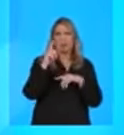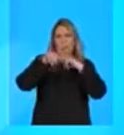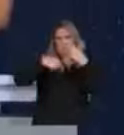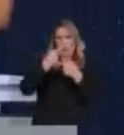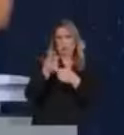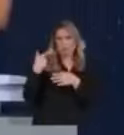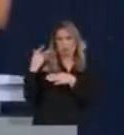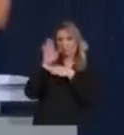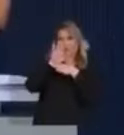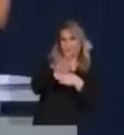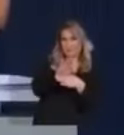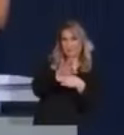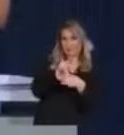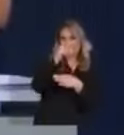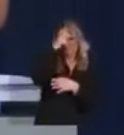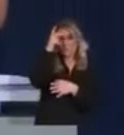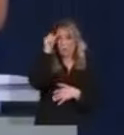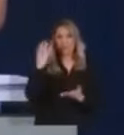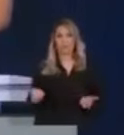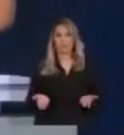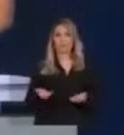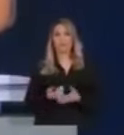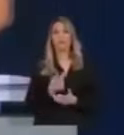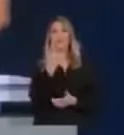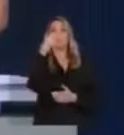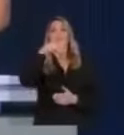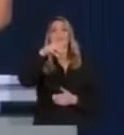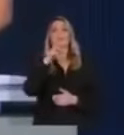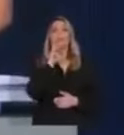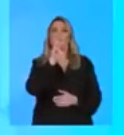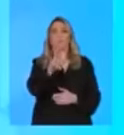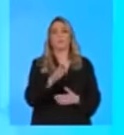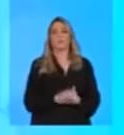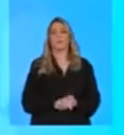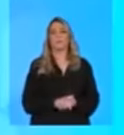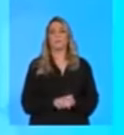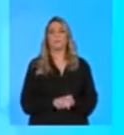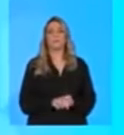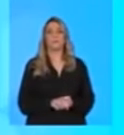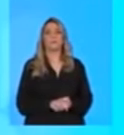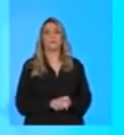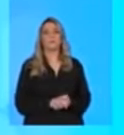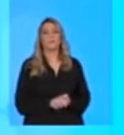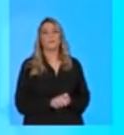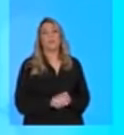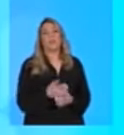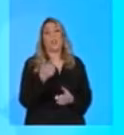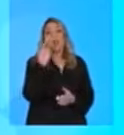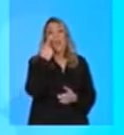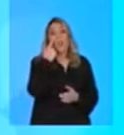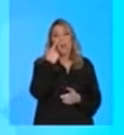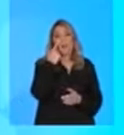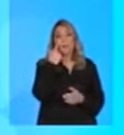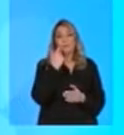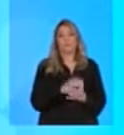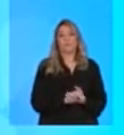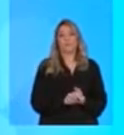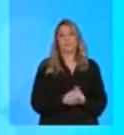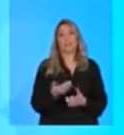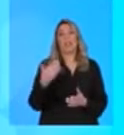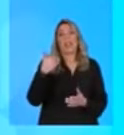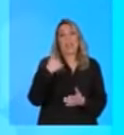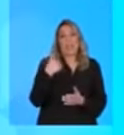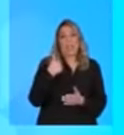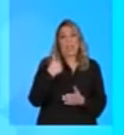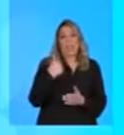prefeitura o senhor tem 1 minuto e meio para responder candidato olha Flávio eu sou relator